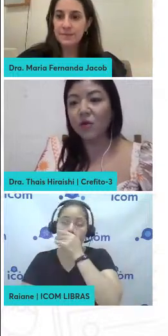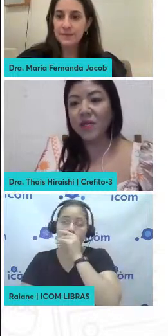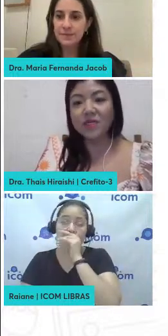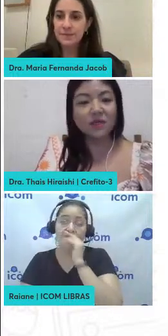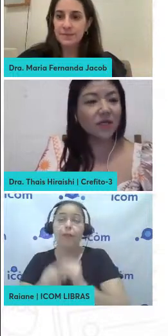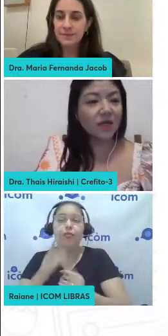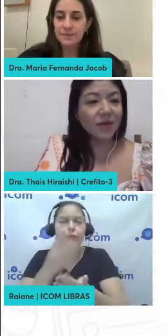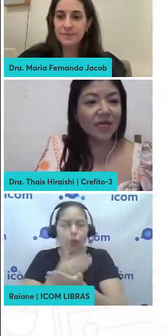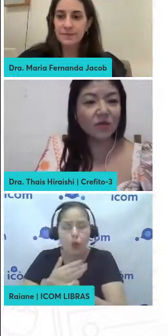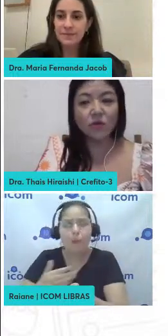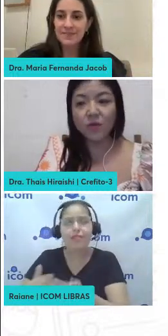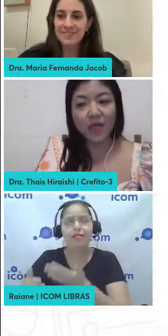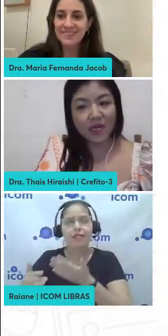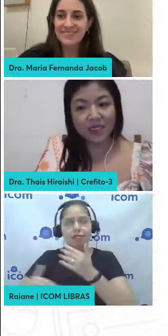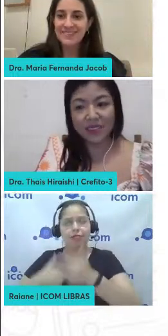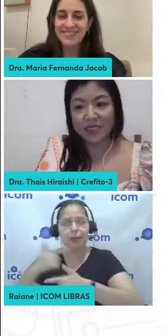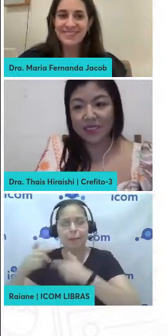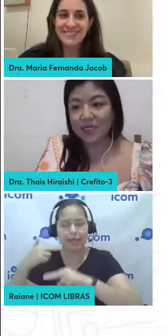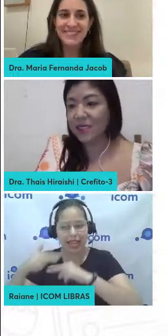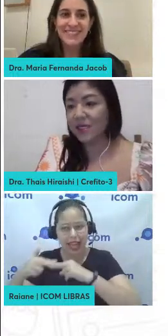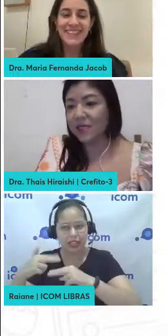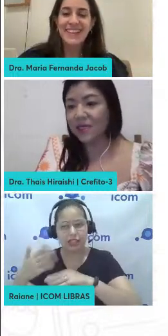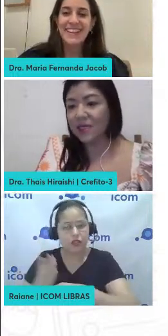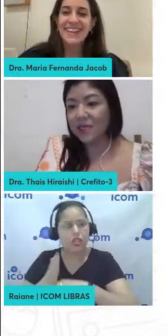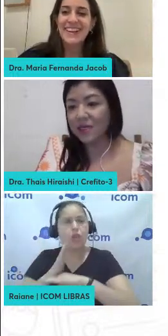está começando a trabalhar com o Pilates?